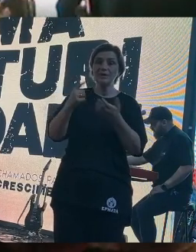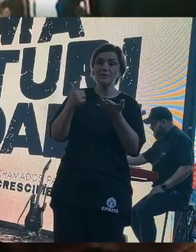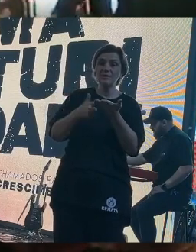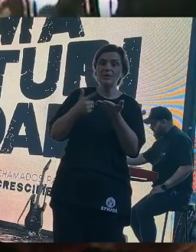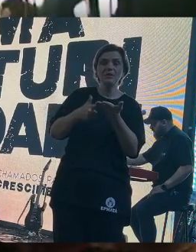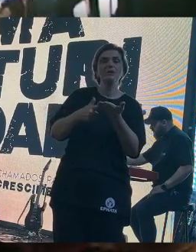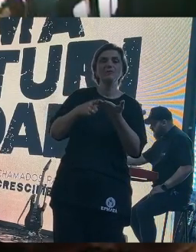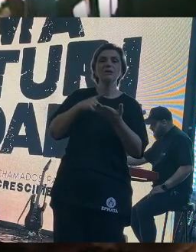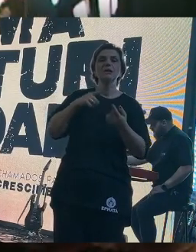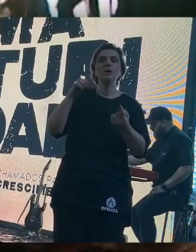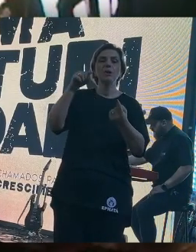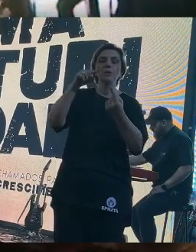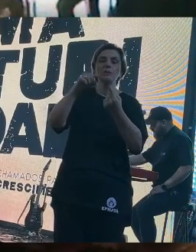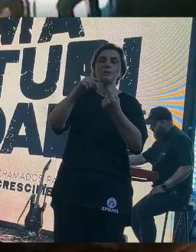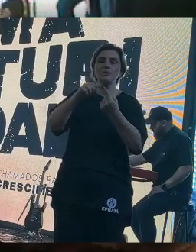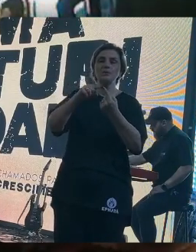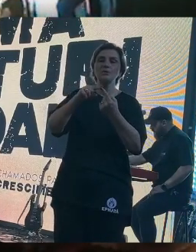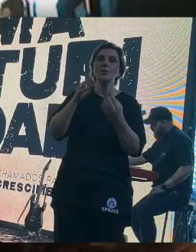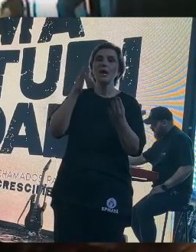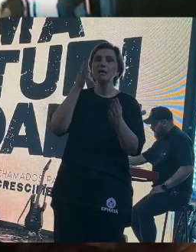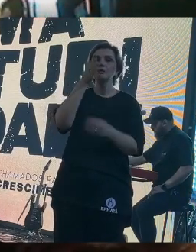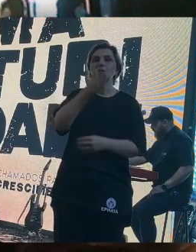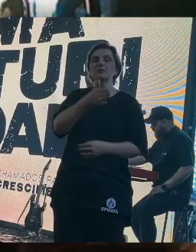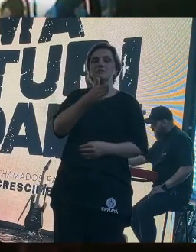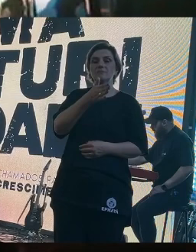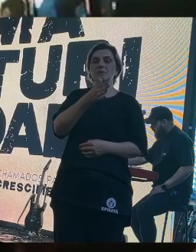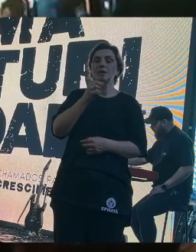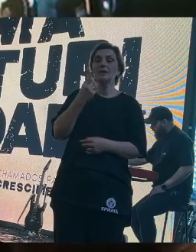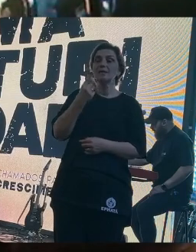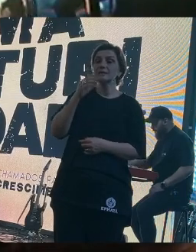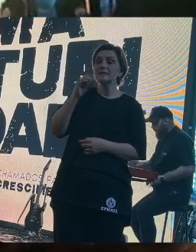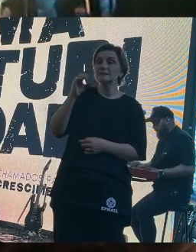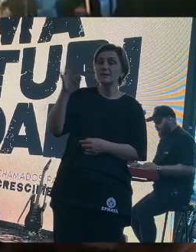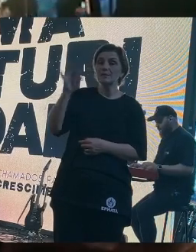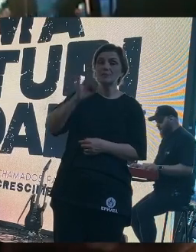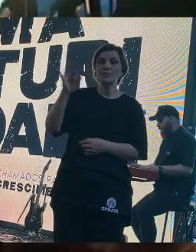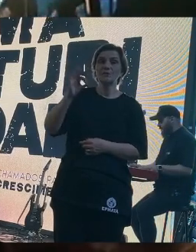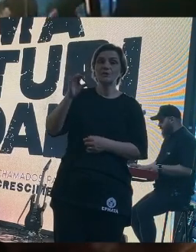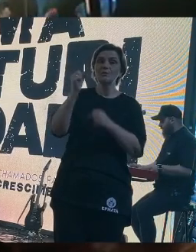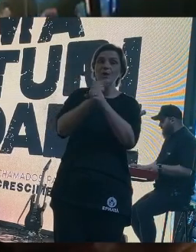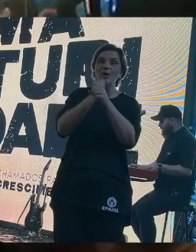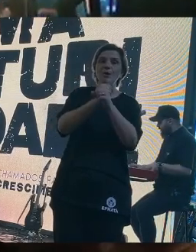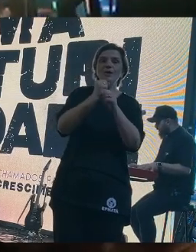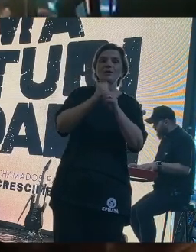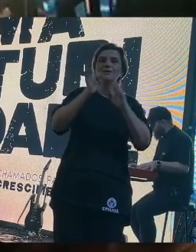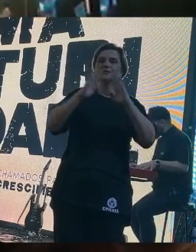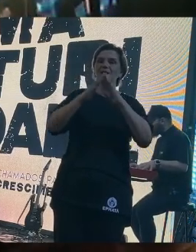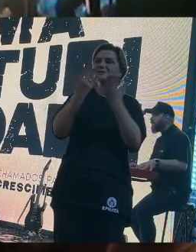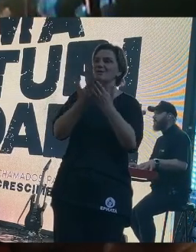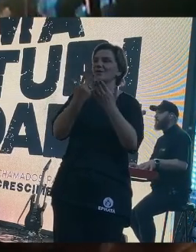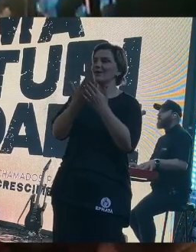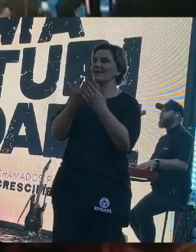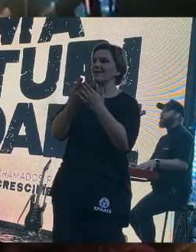ele tem como objetivo ser direcionado 100% para a construção da nossa escola.